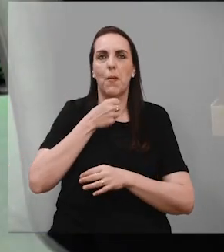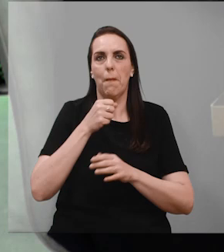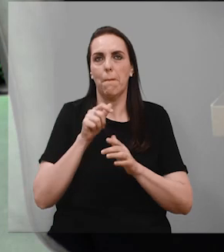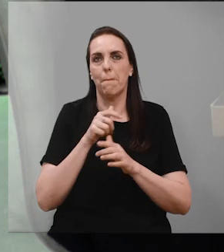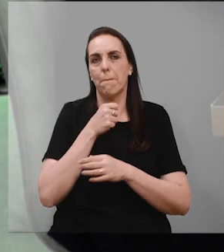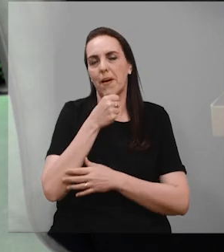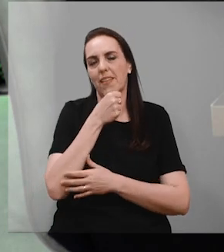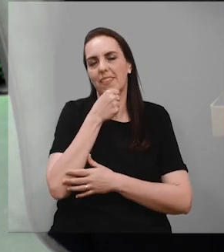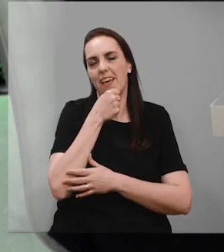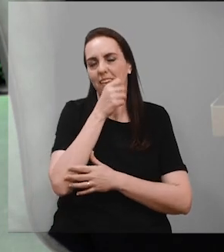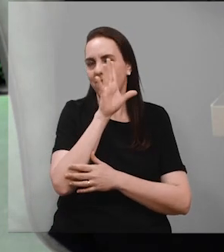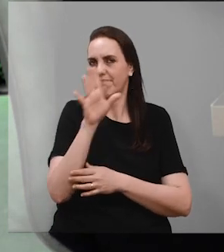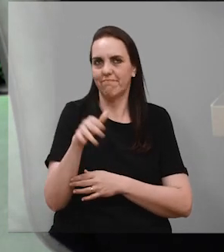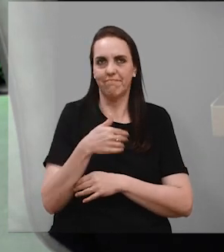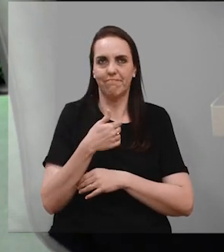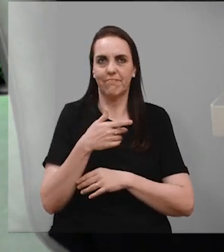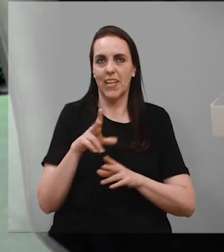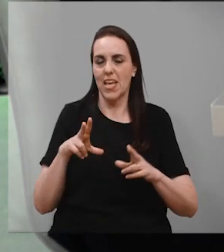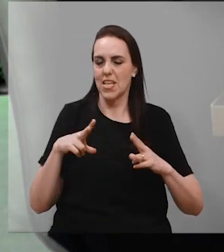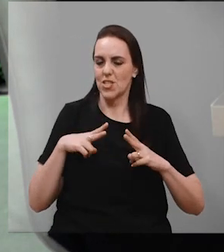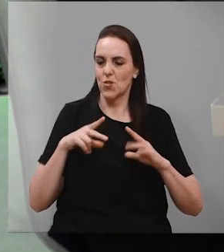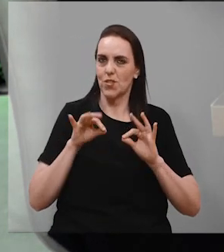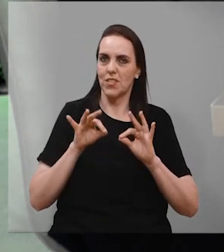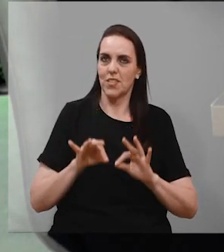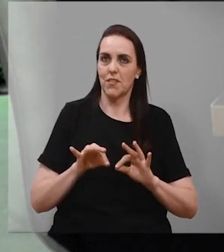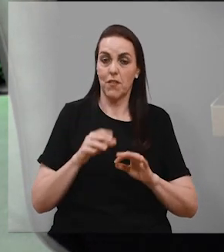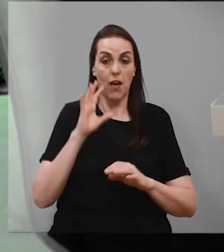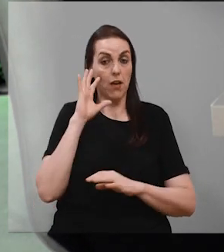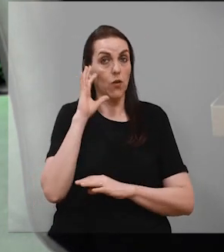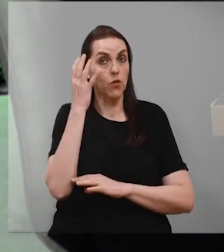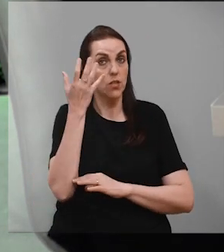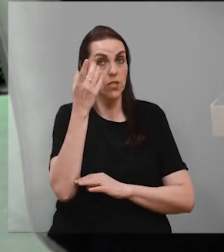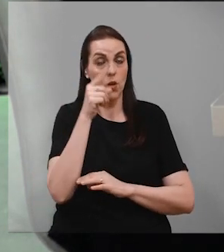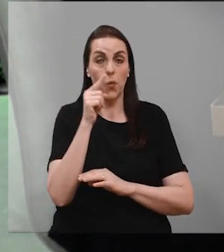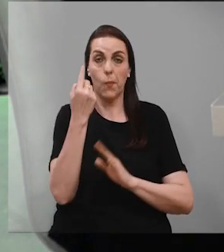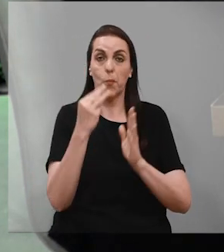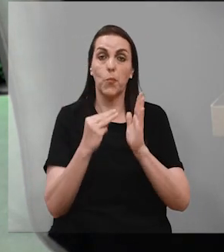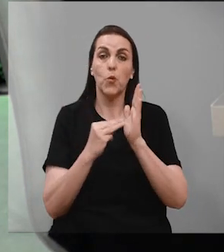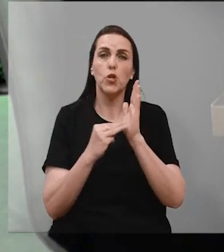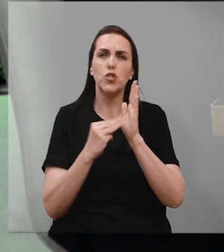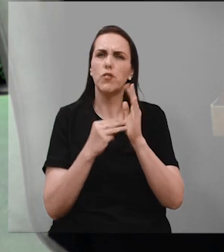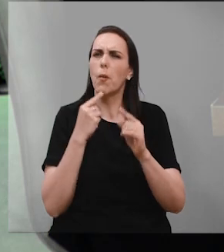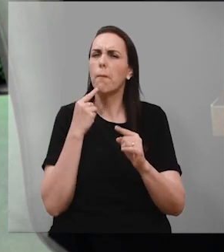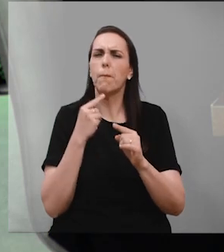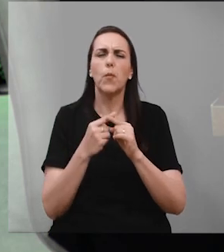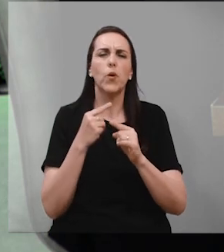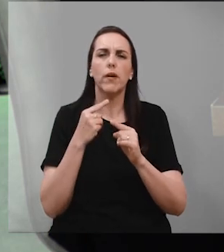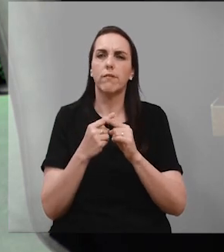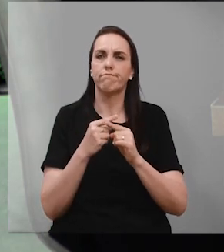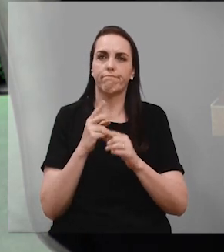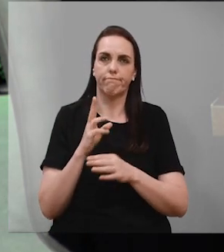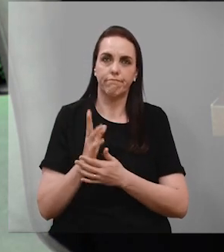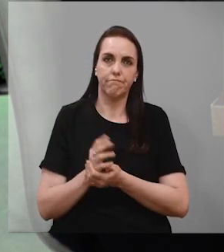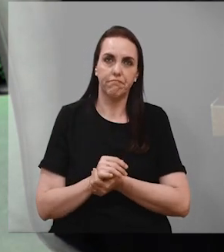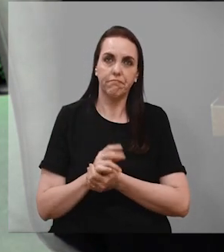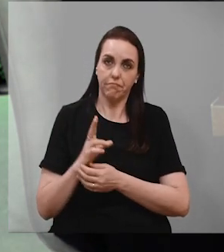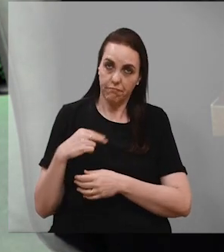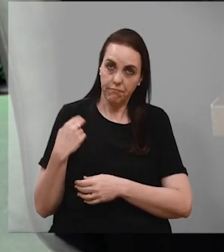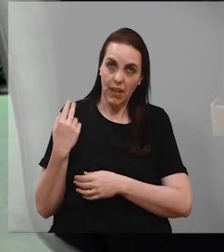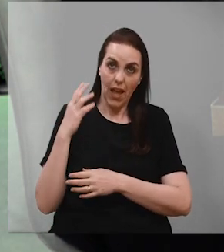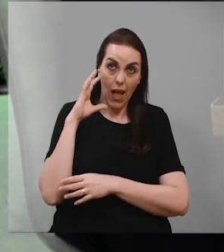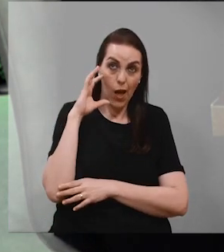solicitou uma matéria exclusiva contando sobre tudo o que aconteceu e os motivos, né, Carol, do porquê que